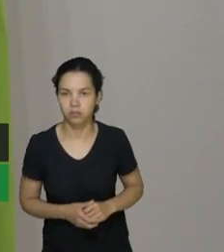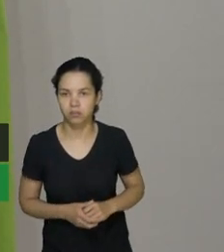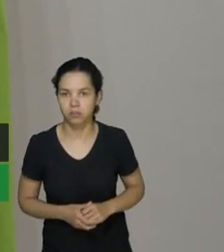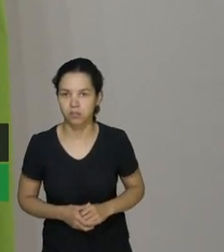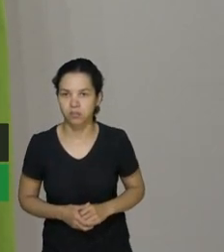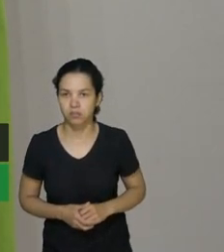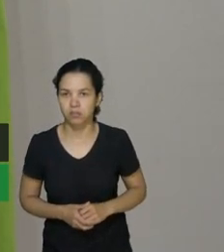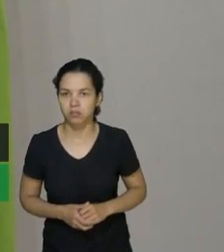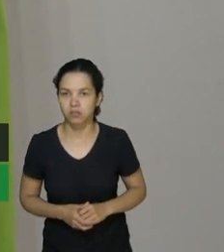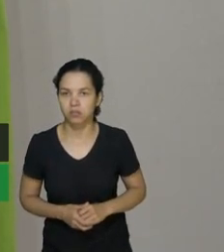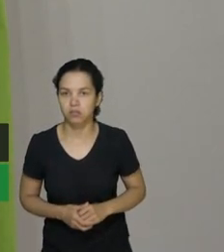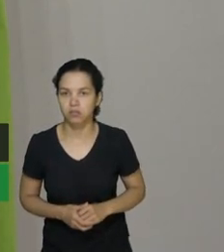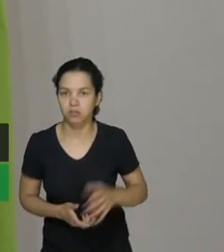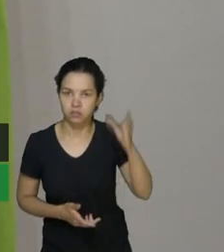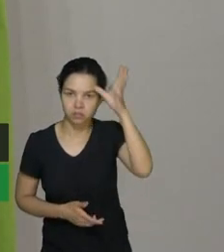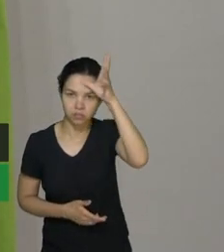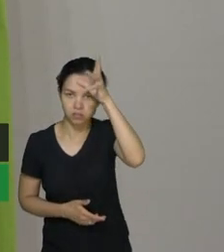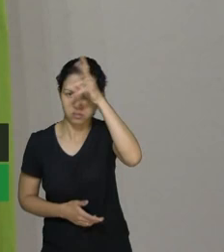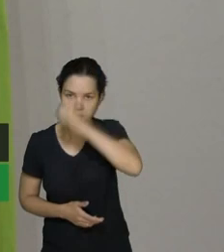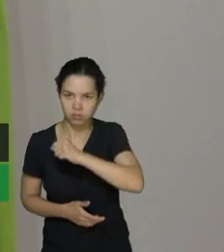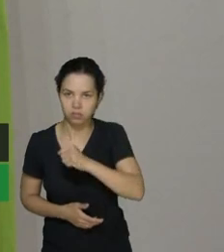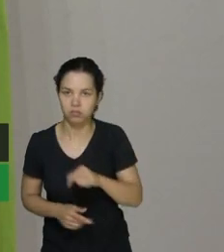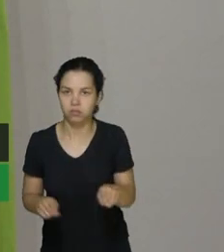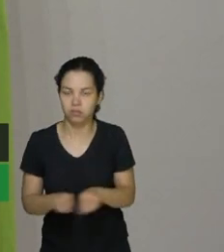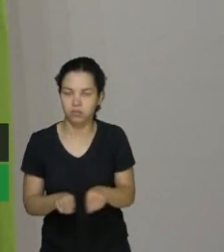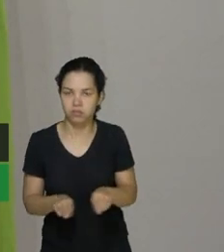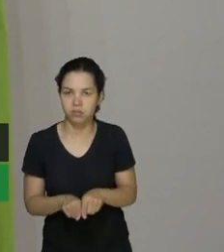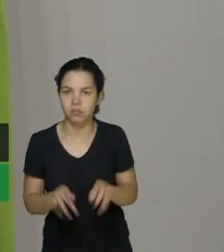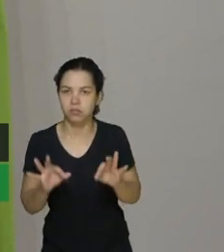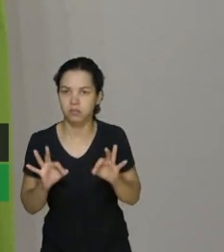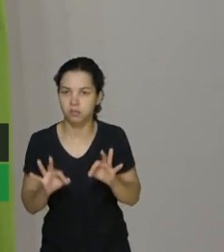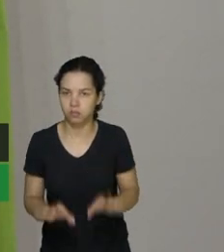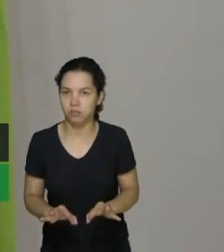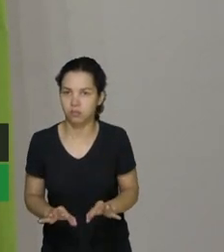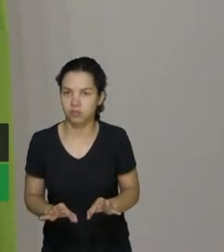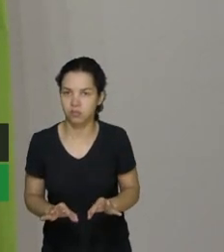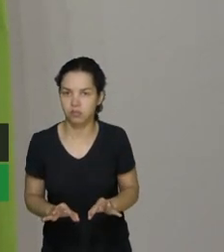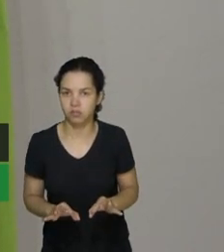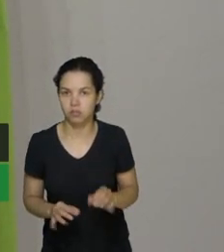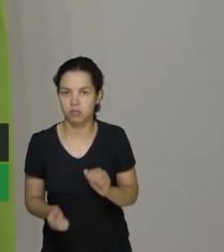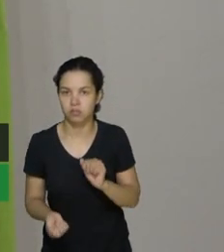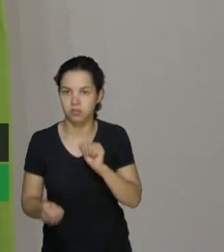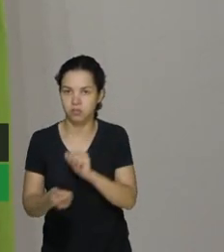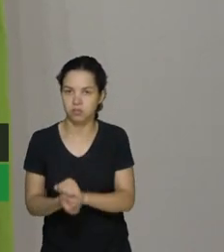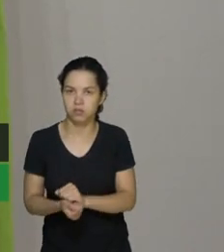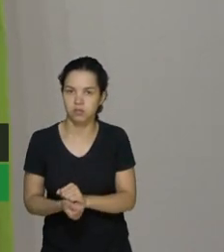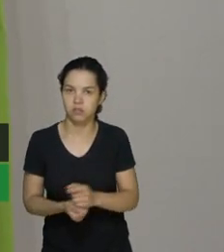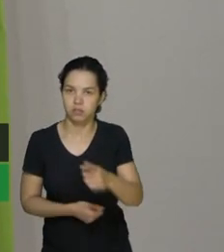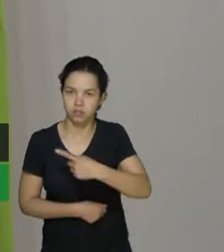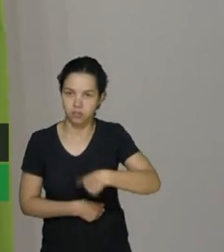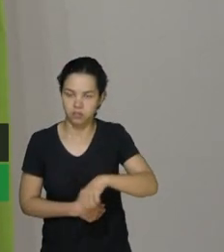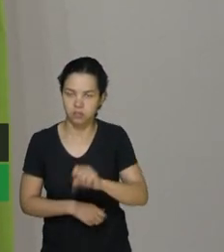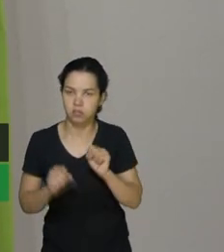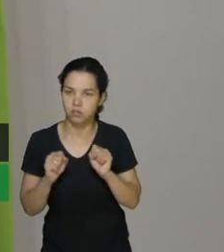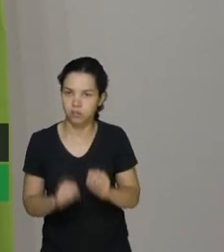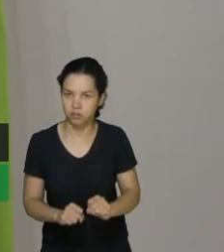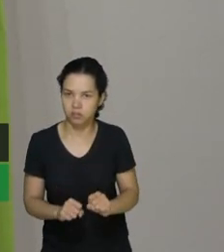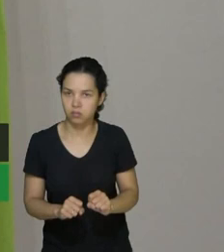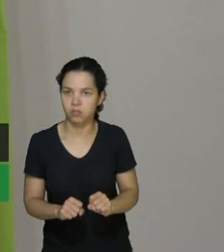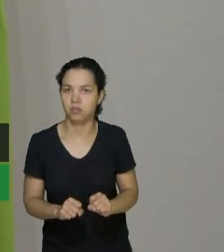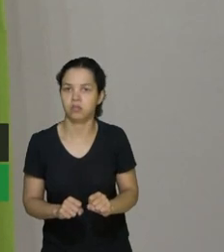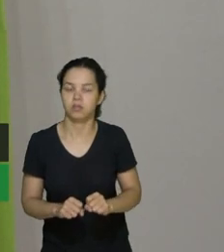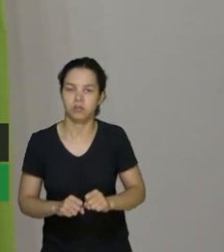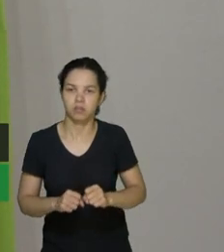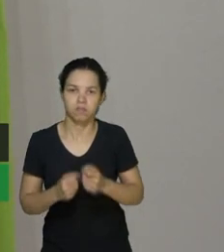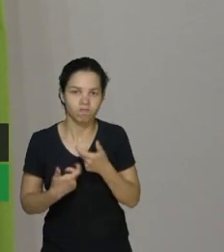um dos maiores aprendizados e a certeza de que, juntos, a gente pode muito. Quando a gente